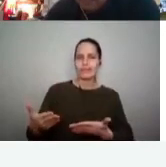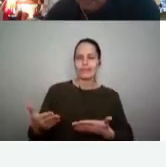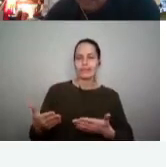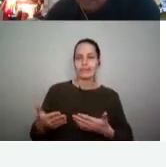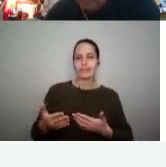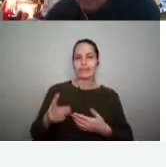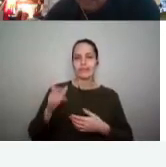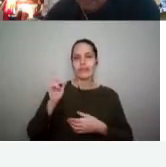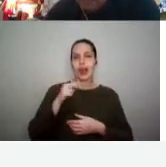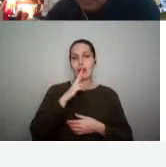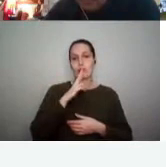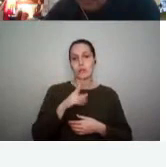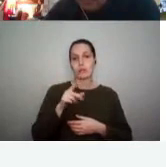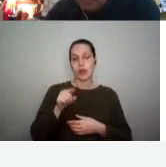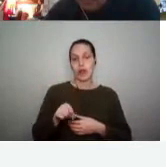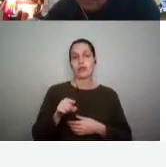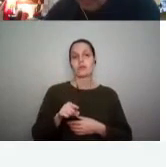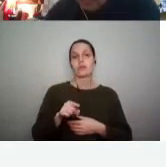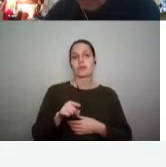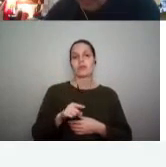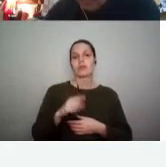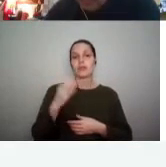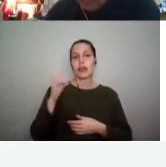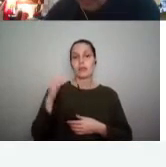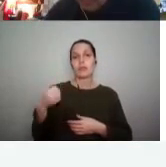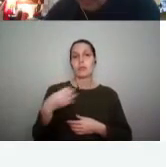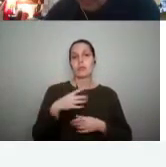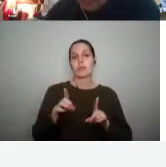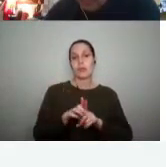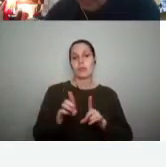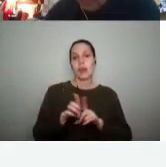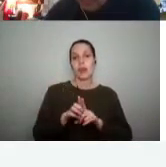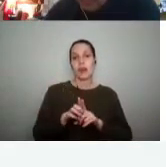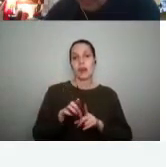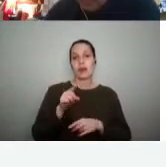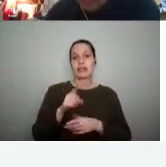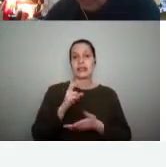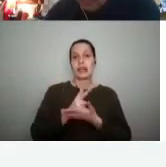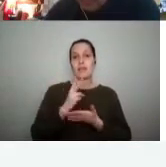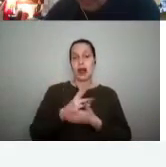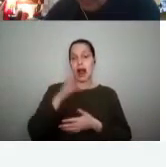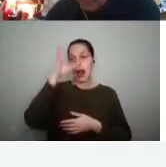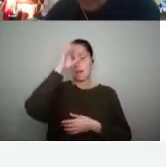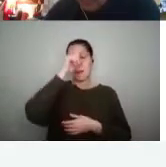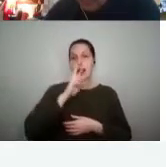moderna também. Tu aprende o resultado do processo e não o próprio processo. Porque